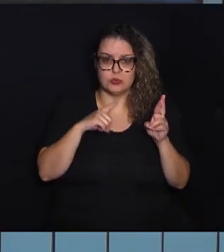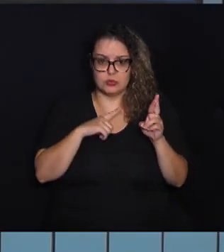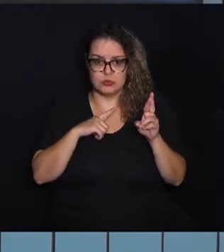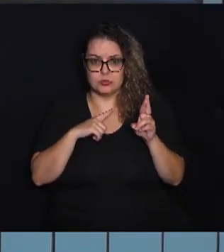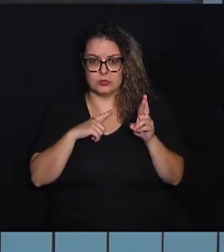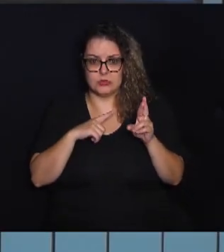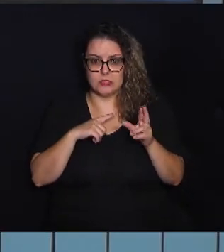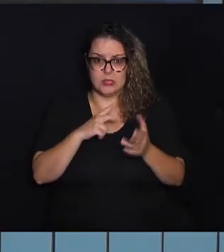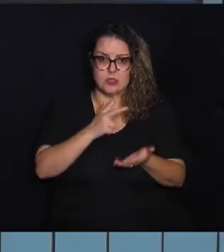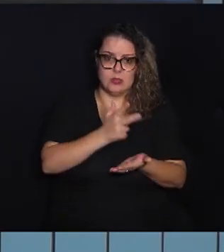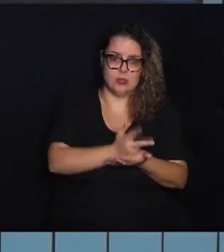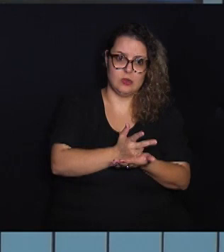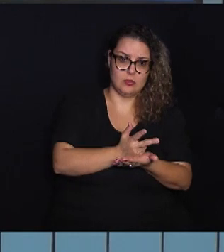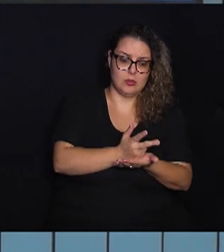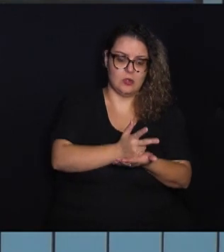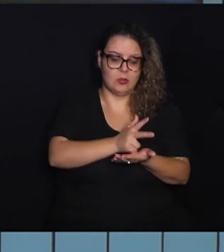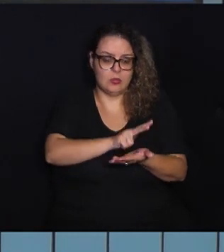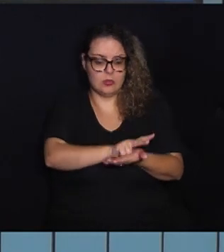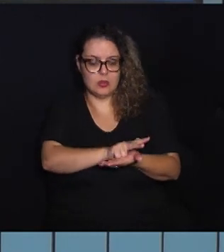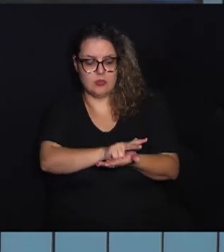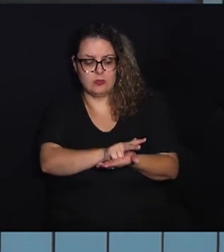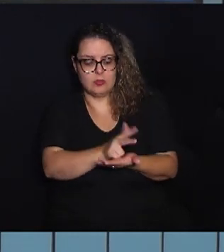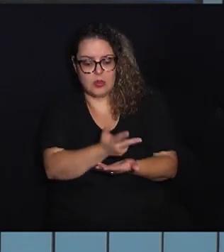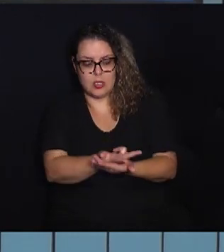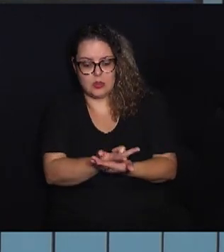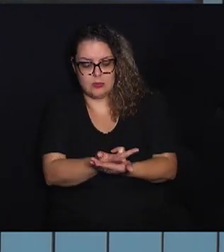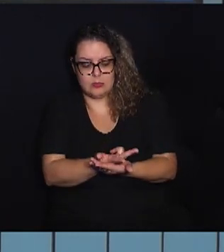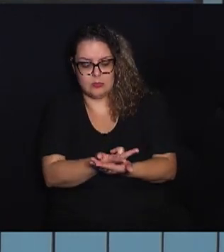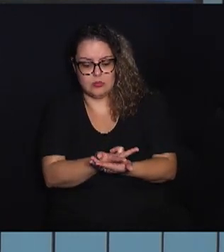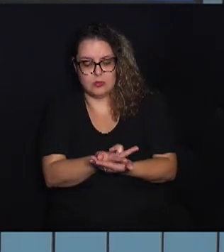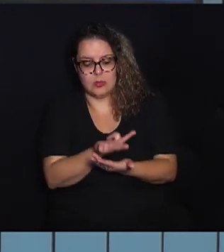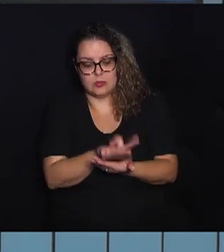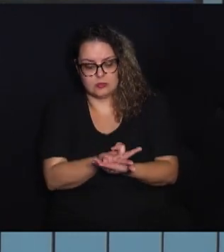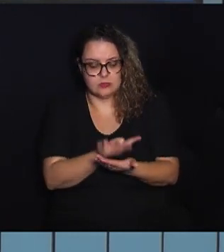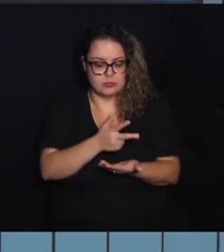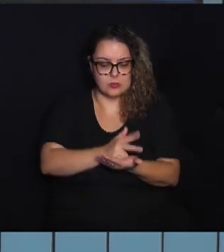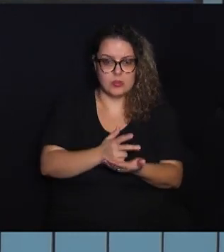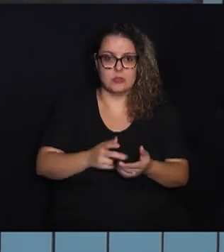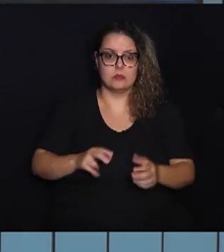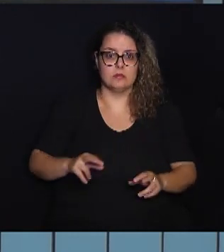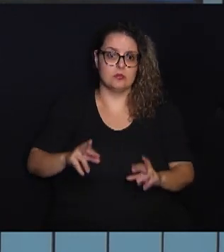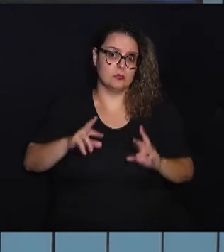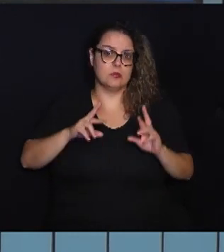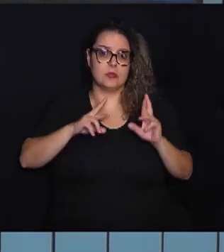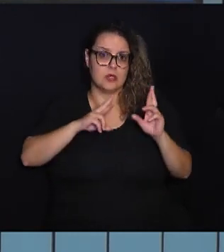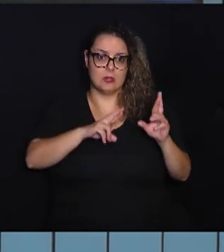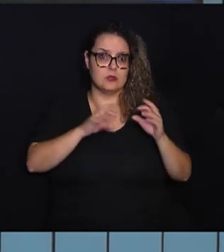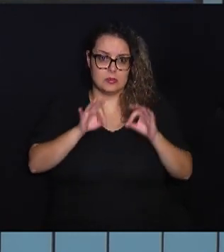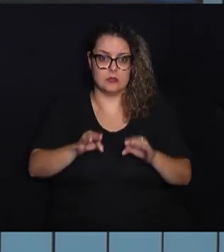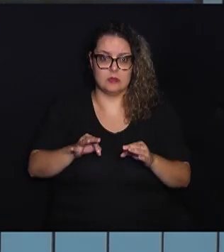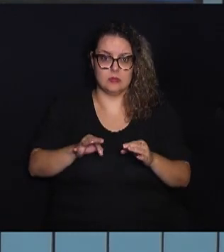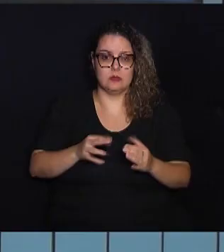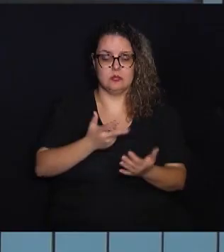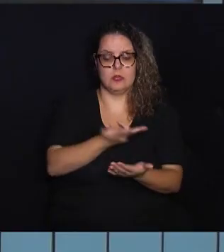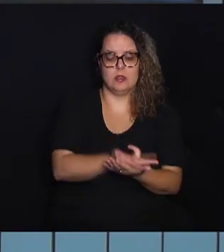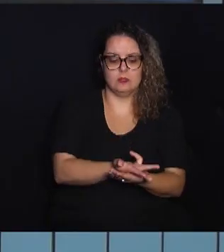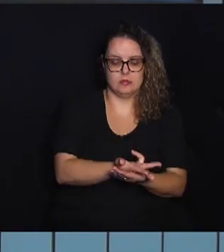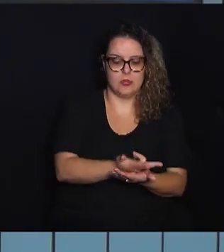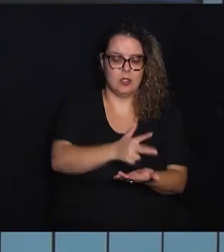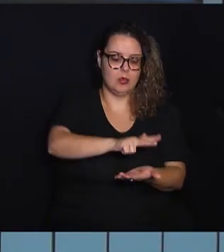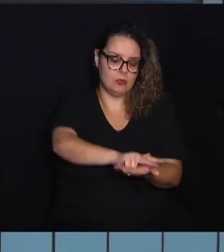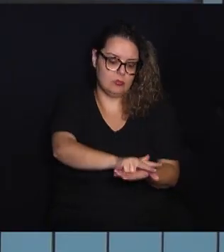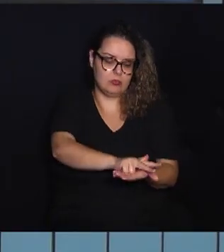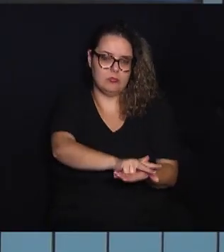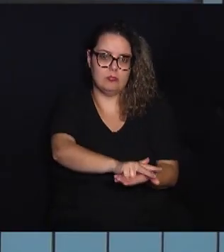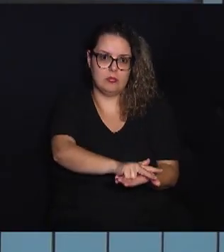posição que é considerada ideal para as pessoas dormirem? Por exemplo, tem gente que gosta muito de dormir de barriga para cima, outros